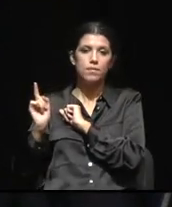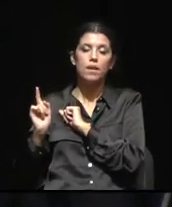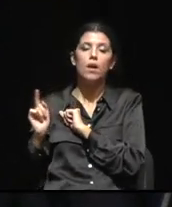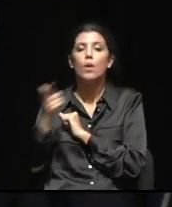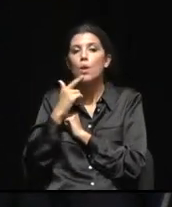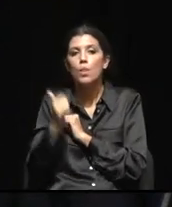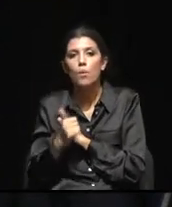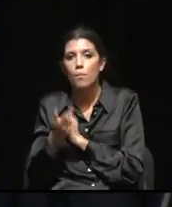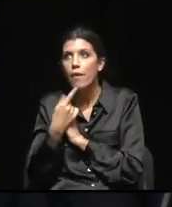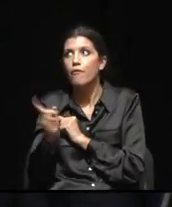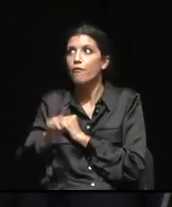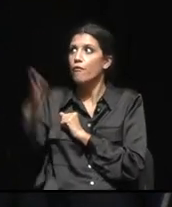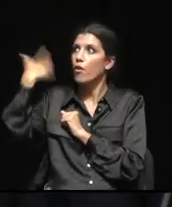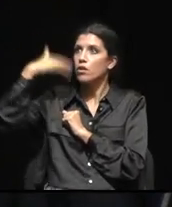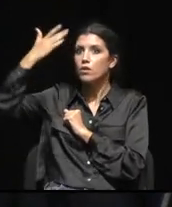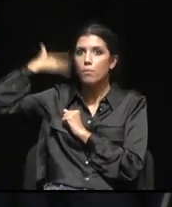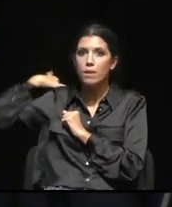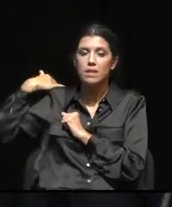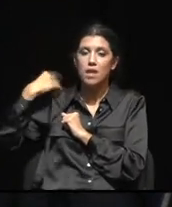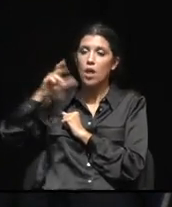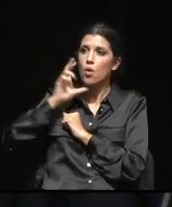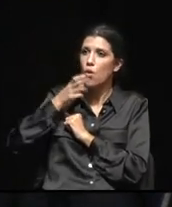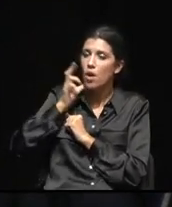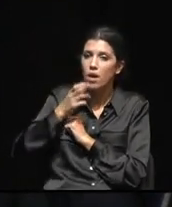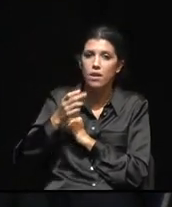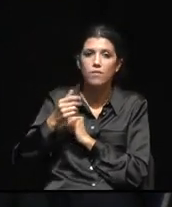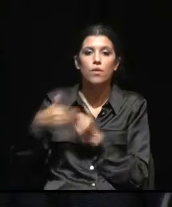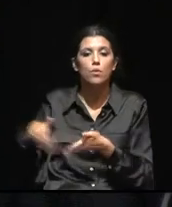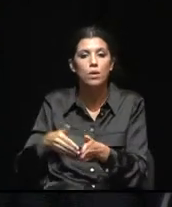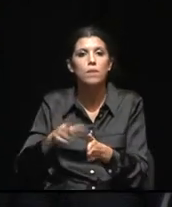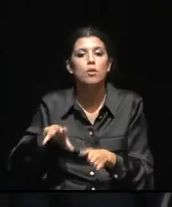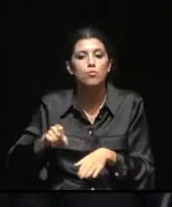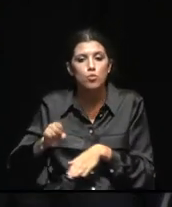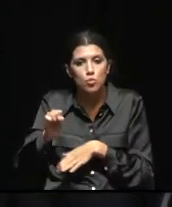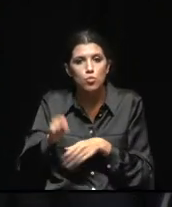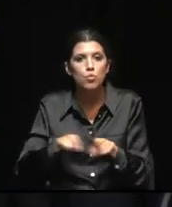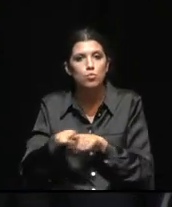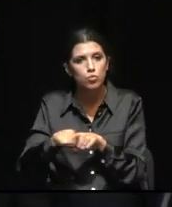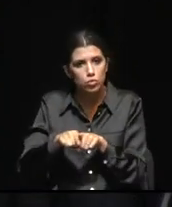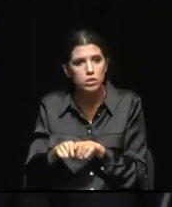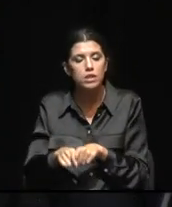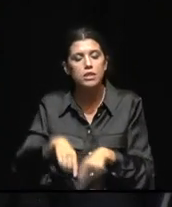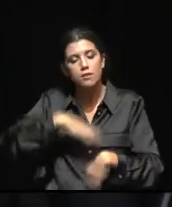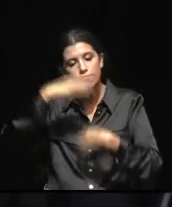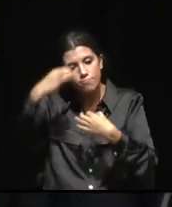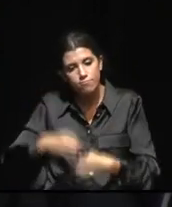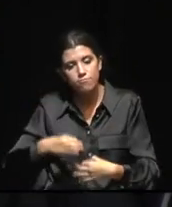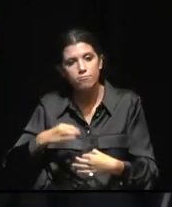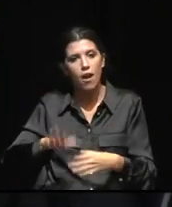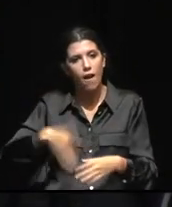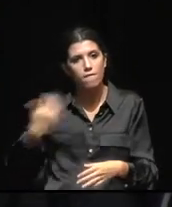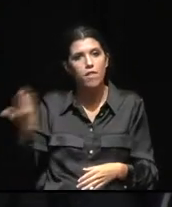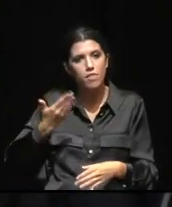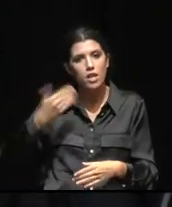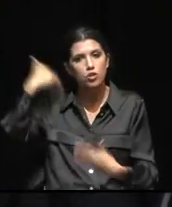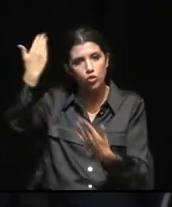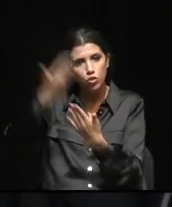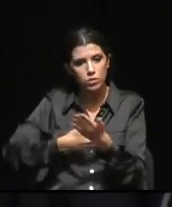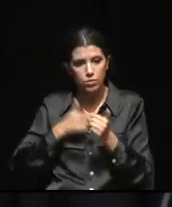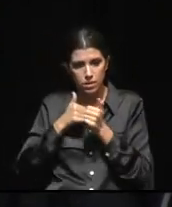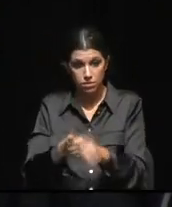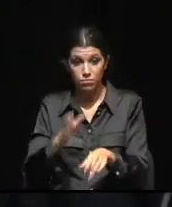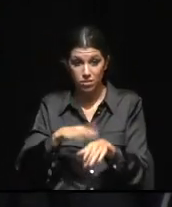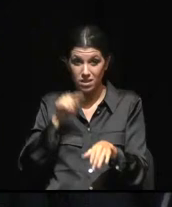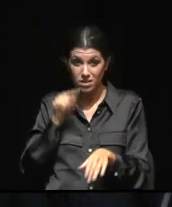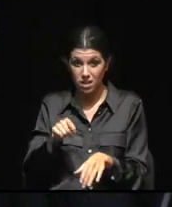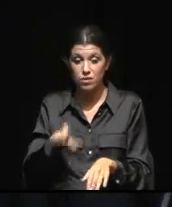pode ser O Regresso a um passado Tenebroso o caminho é concretizar políticas que afirmem os direitos constitucionais Por